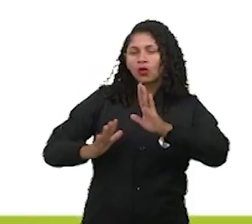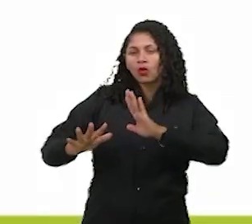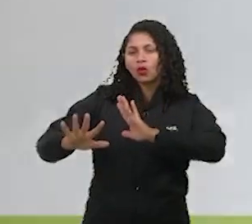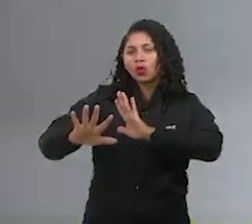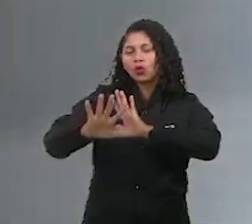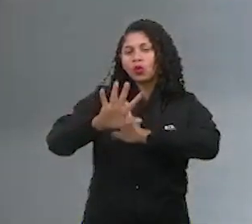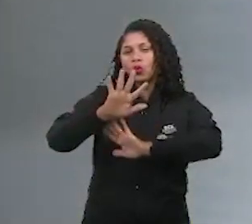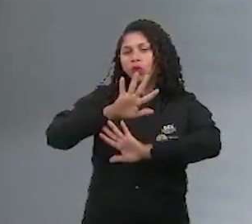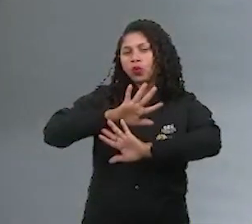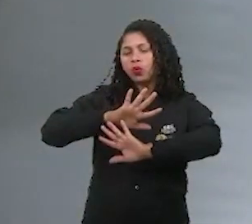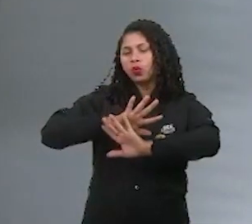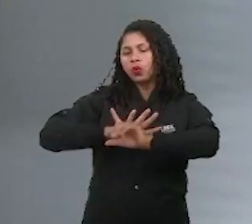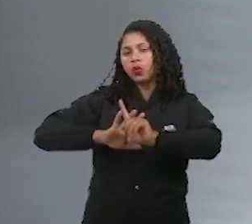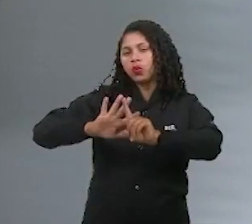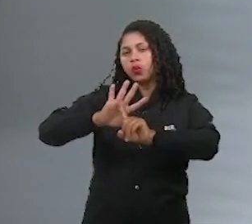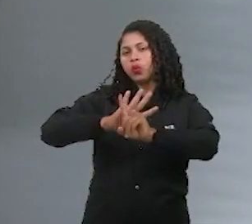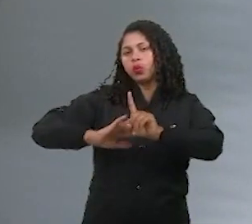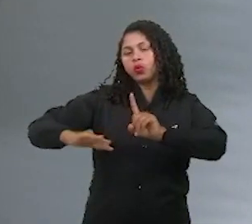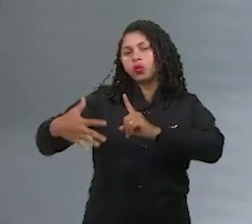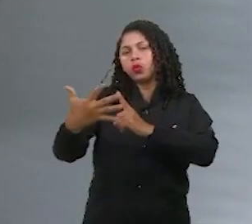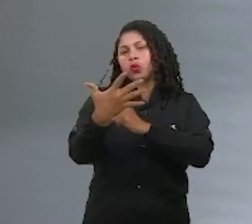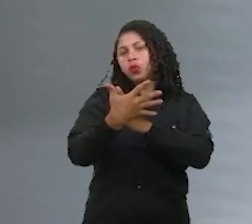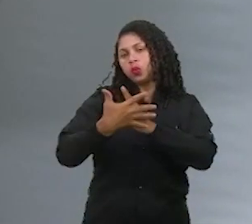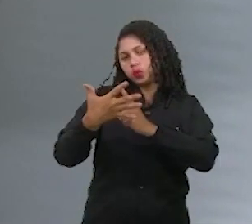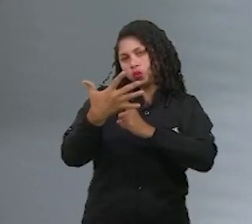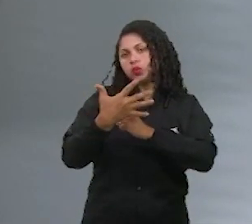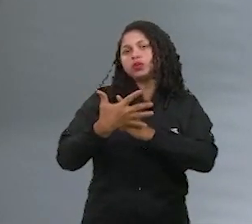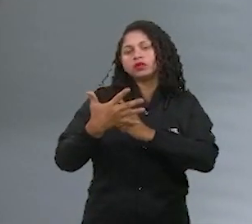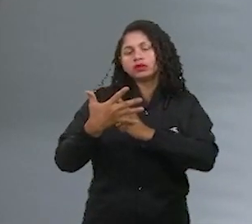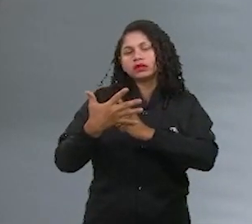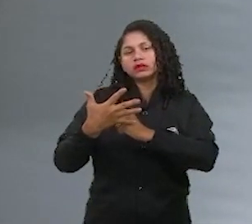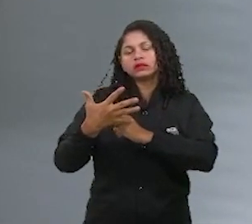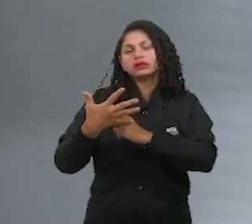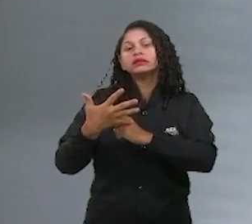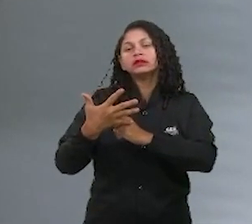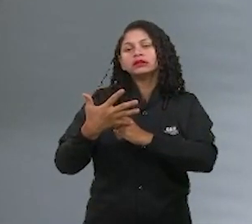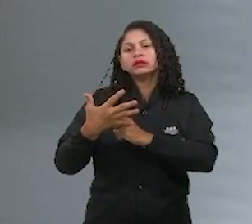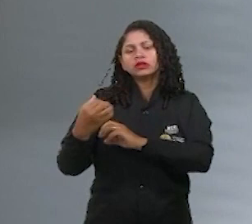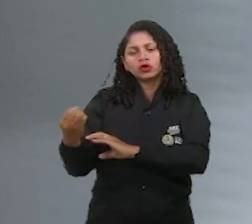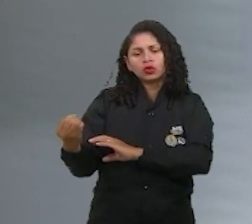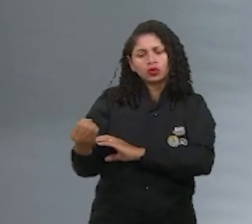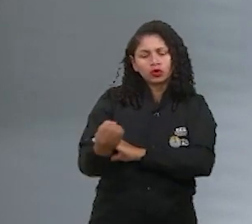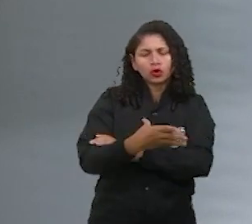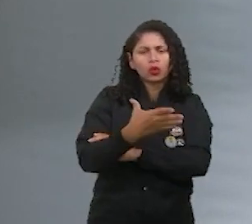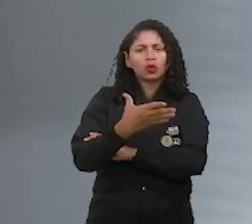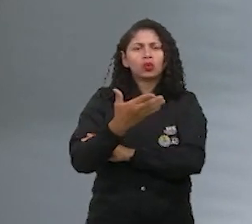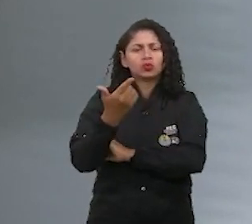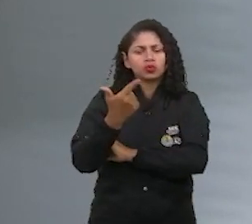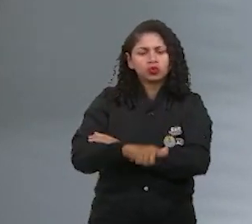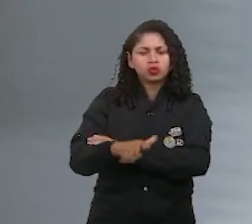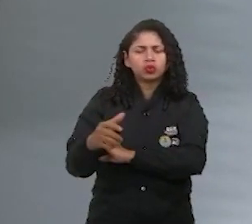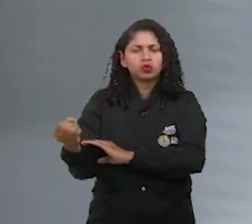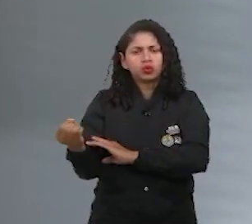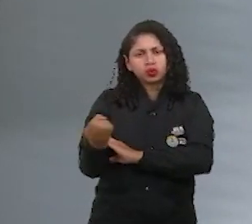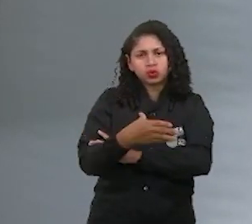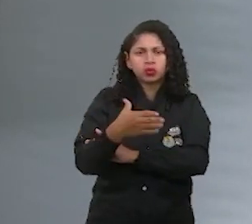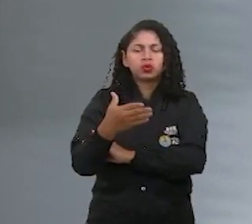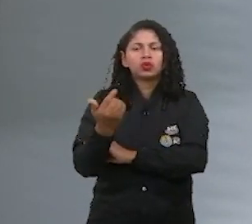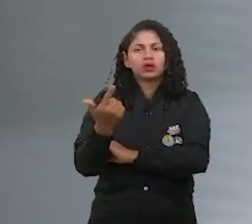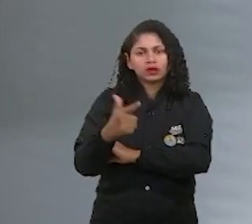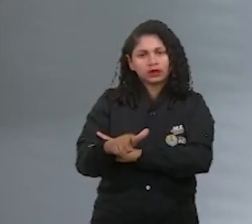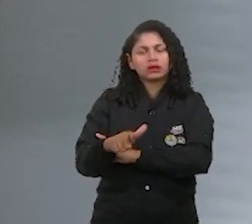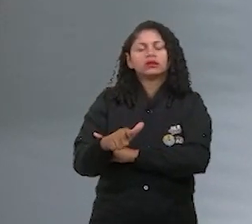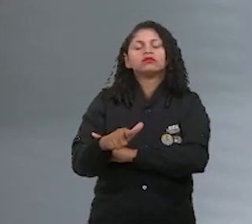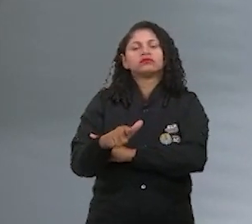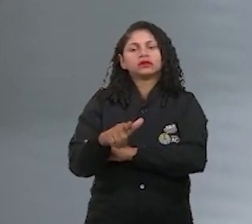quando ele fala assim, não vê que te renovas todo dia, você se acaba todo dia. De que forma? Ela vai